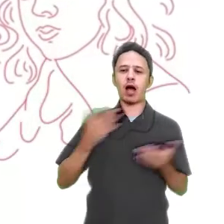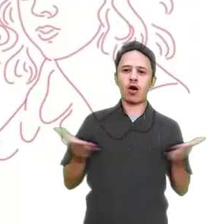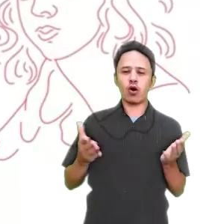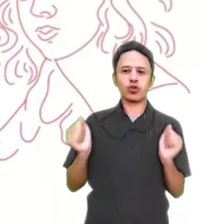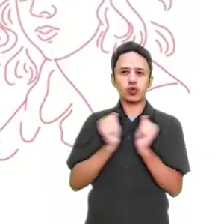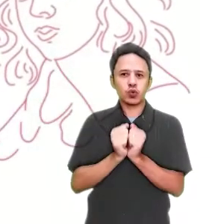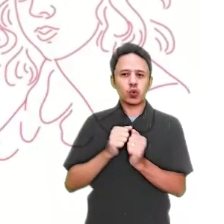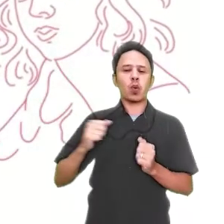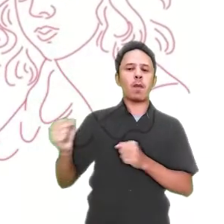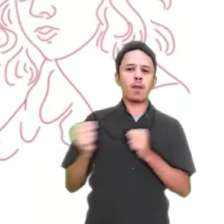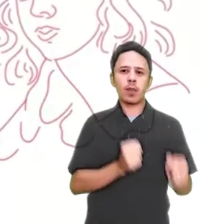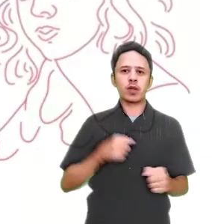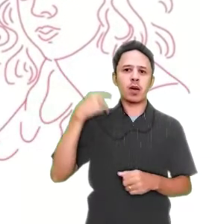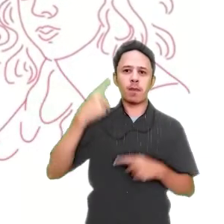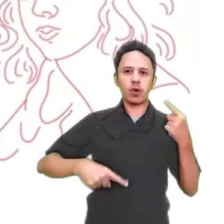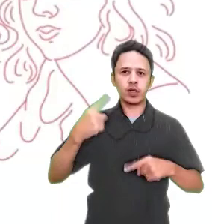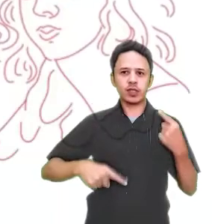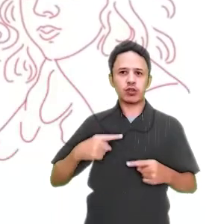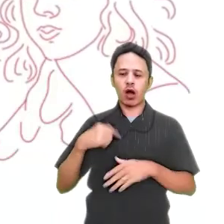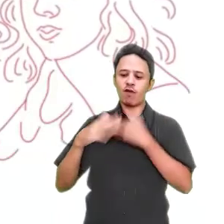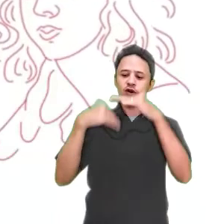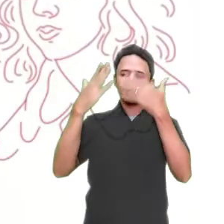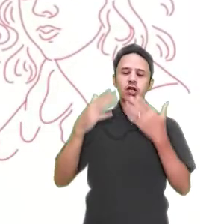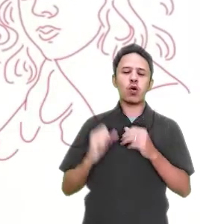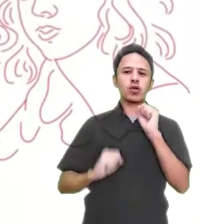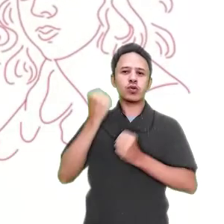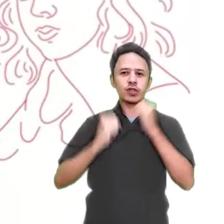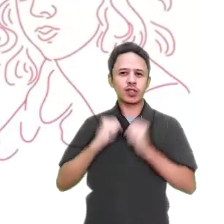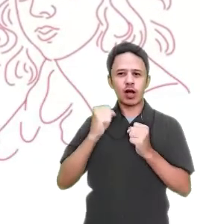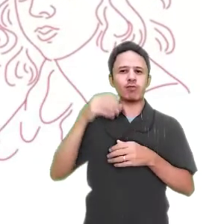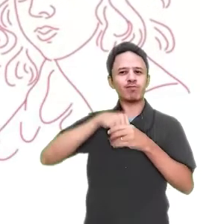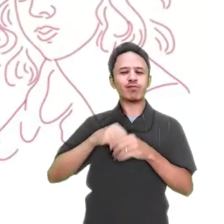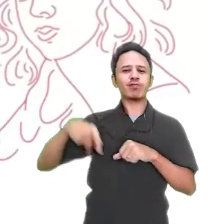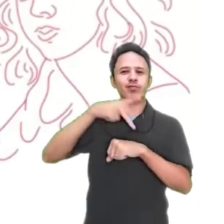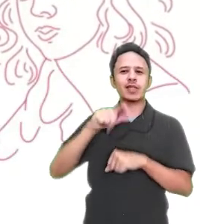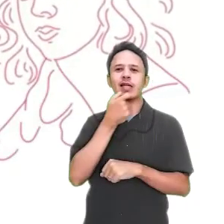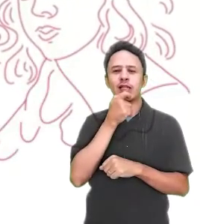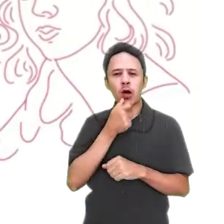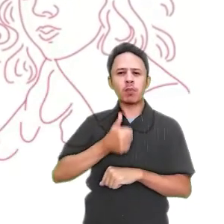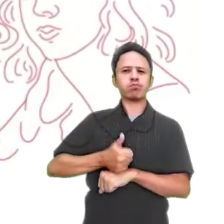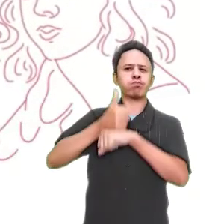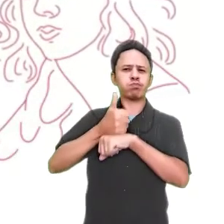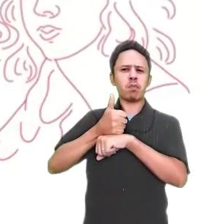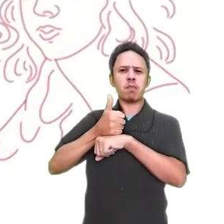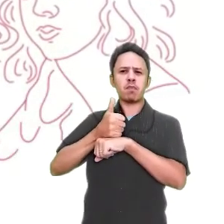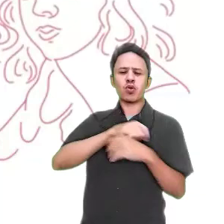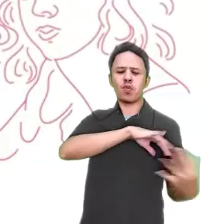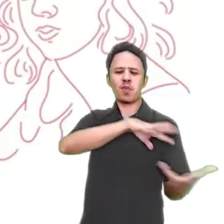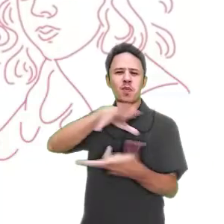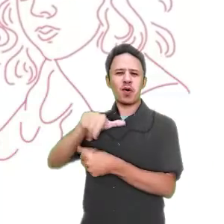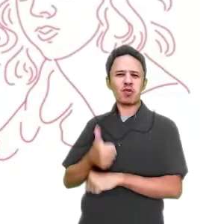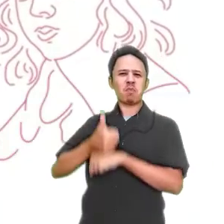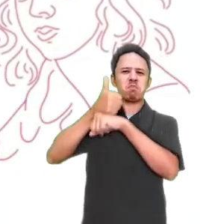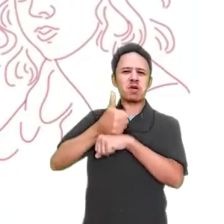com o poder político, vai levar à frente a Revolução Industrial, na qual a Inglaterra foi a pioneira, justamente por ter sido o primeiro país do mundo a fazer